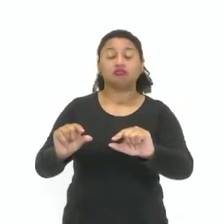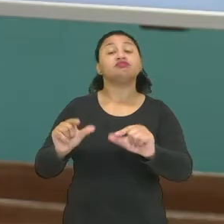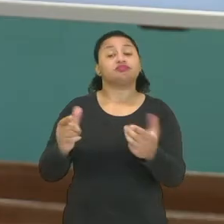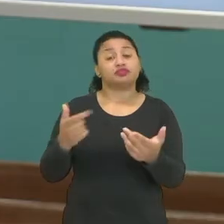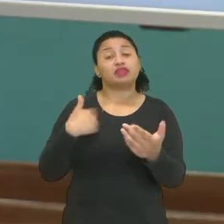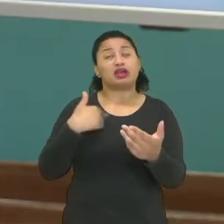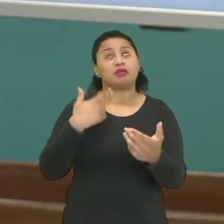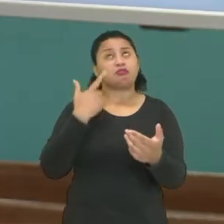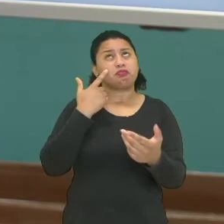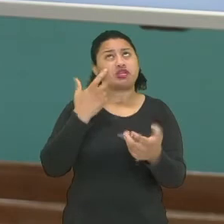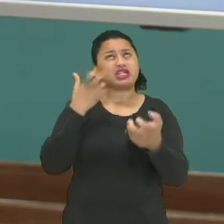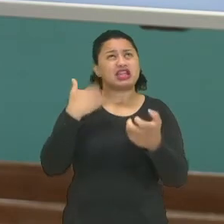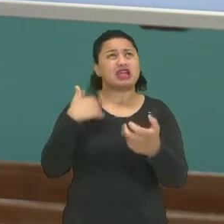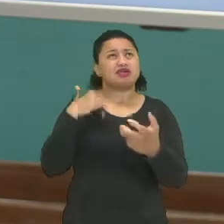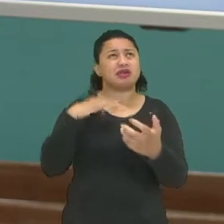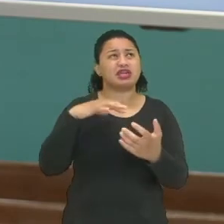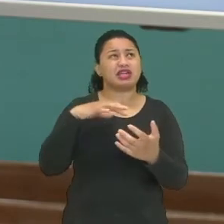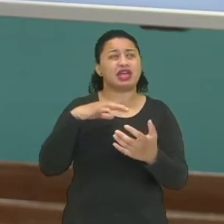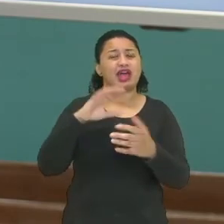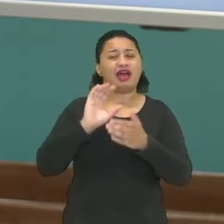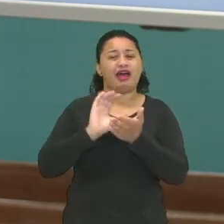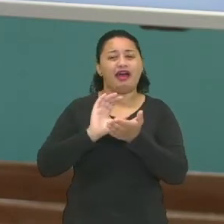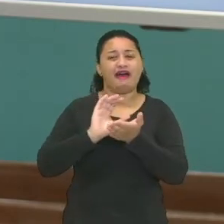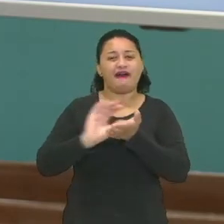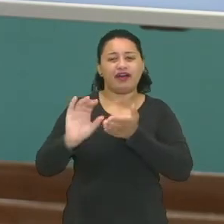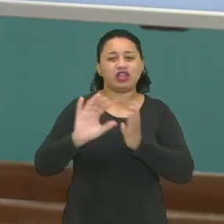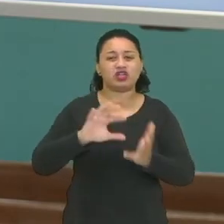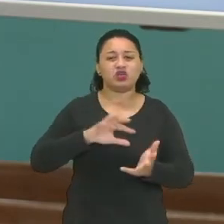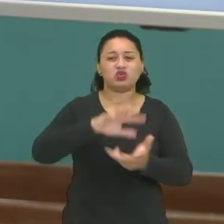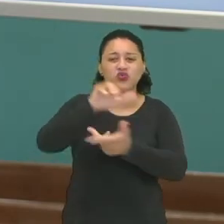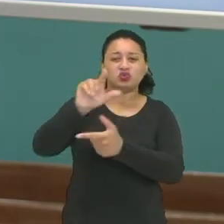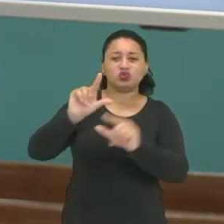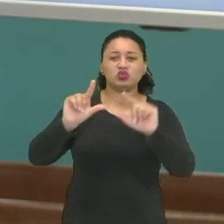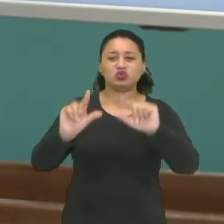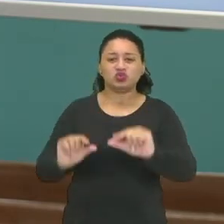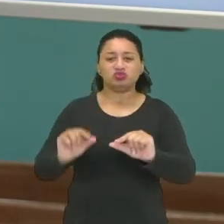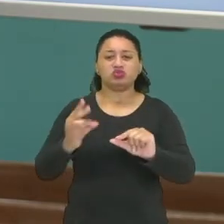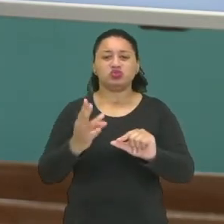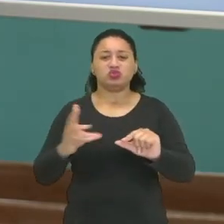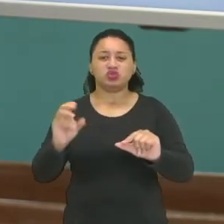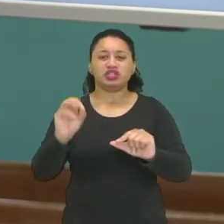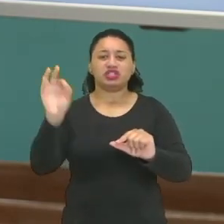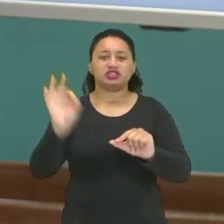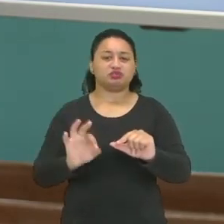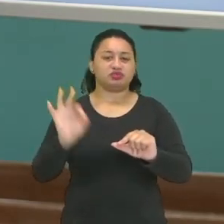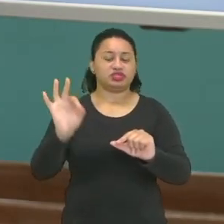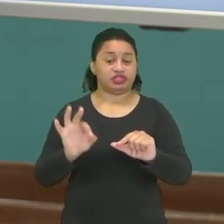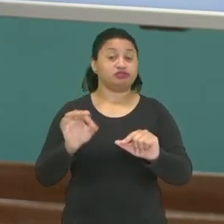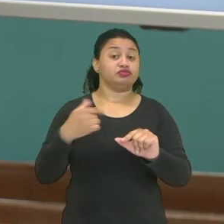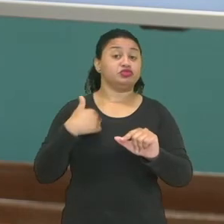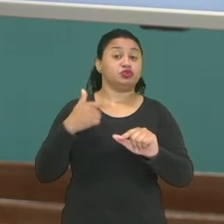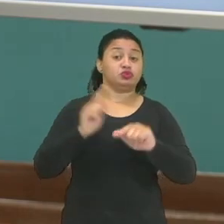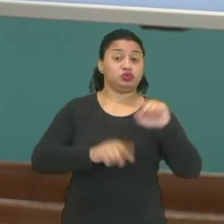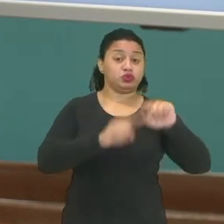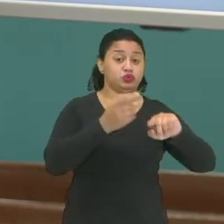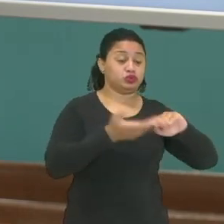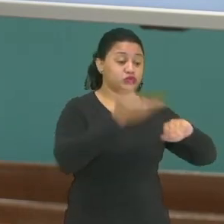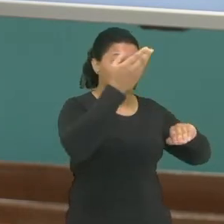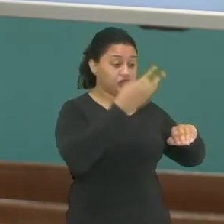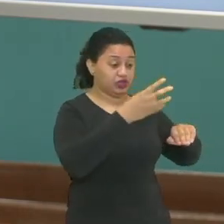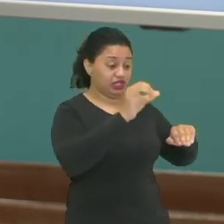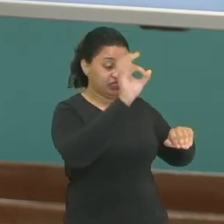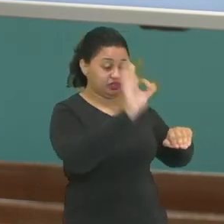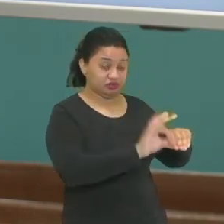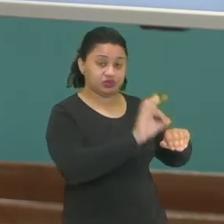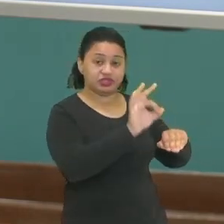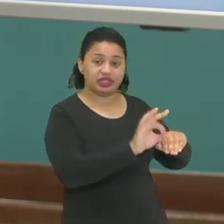no mundo, caiu em cerca de 30%, né? O preço dos produtos subiu 30%, geralmente. Então, imagina você que já não